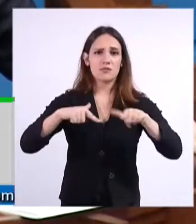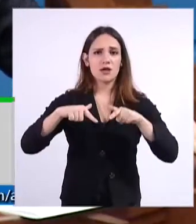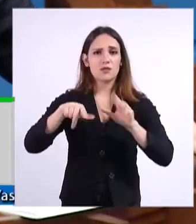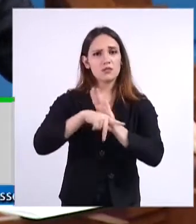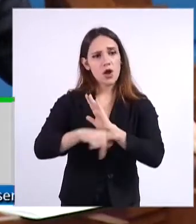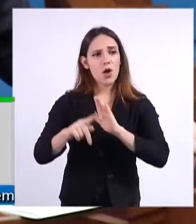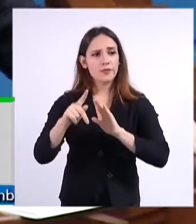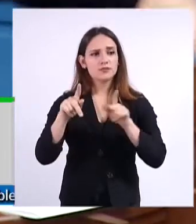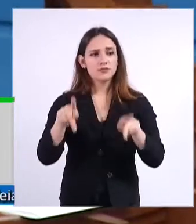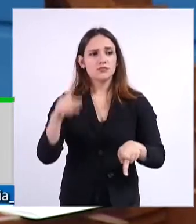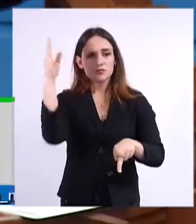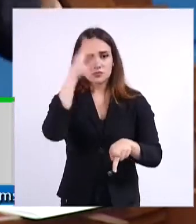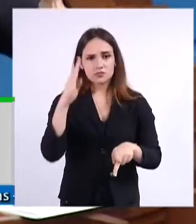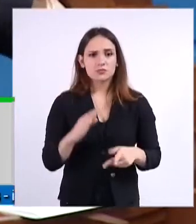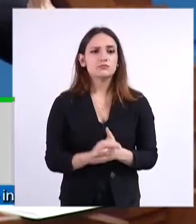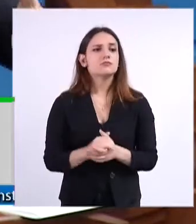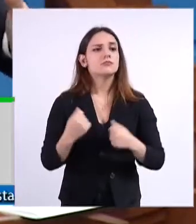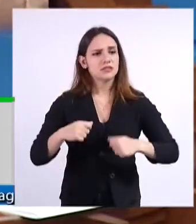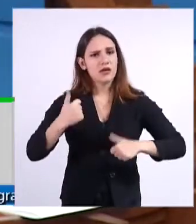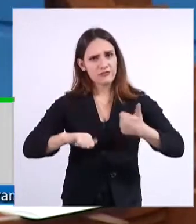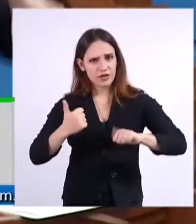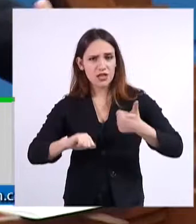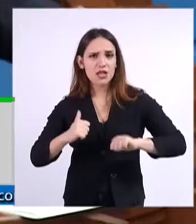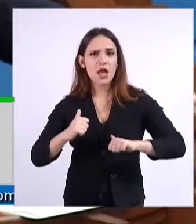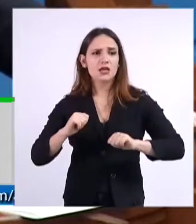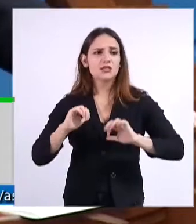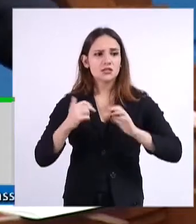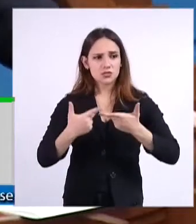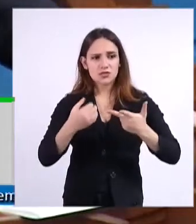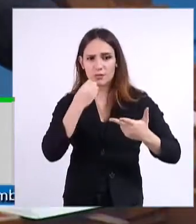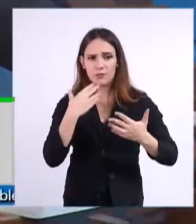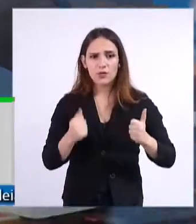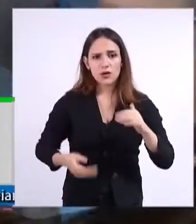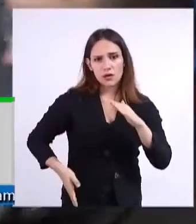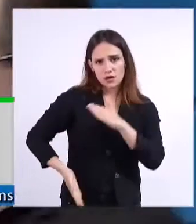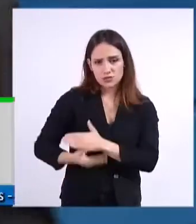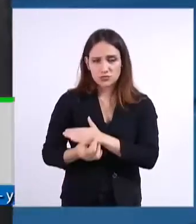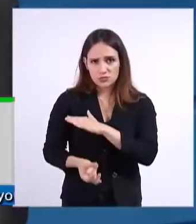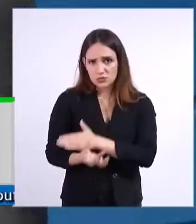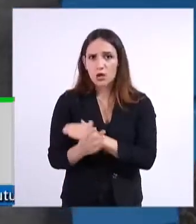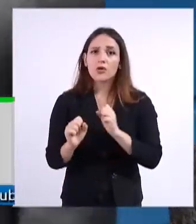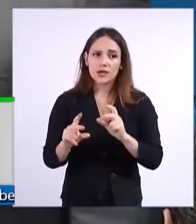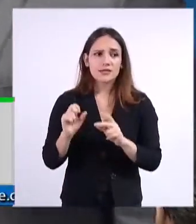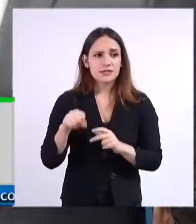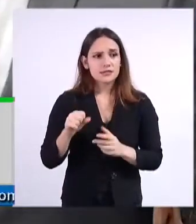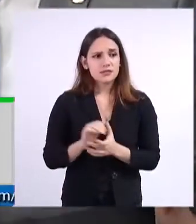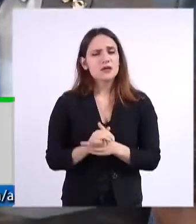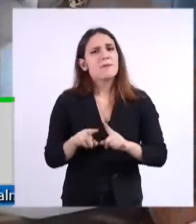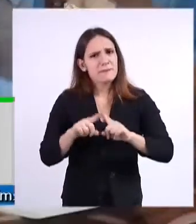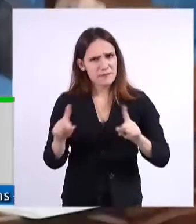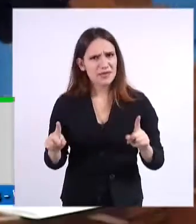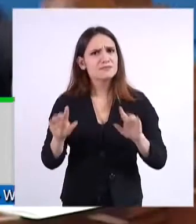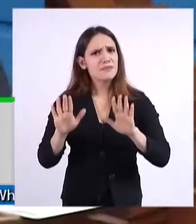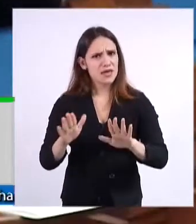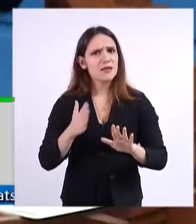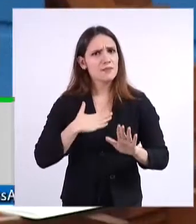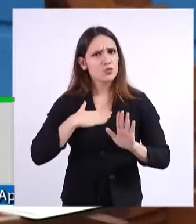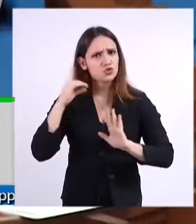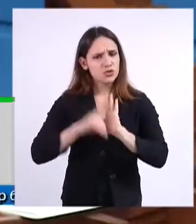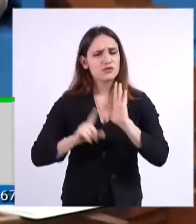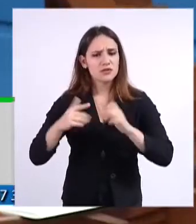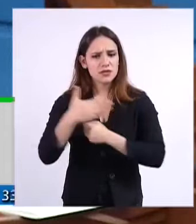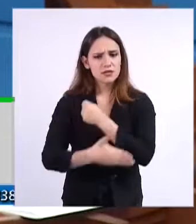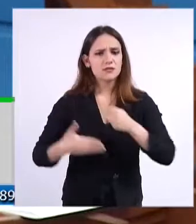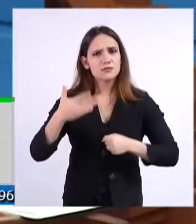brasileiro. Precisa de rever a carreira, os benefícios? Ótimo. Mas eu também me vejo aqui no direito de defender